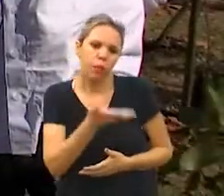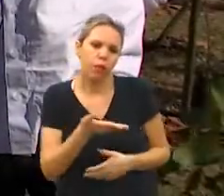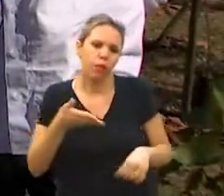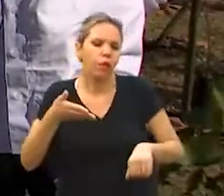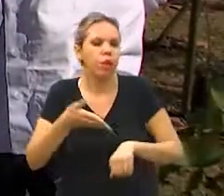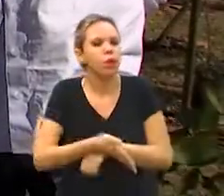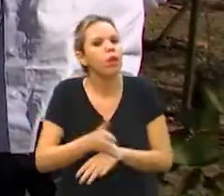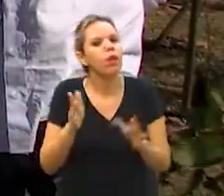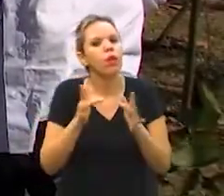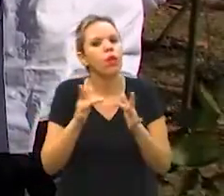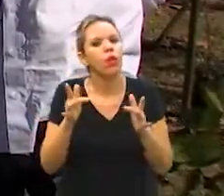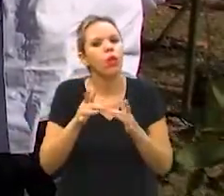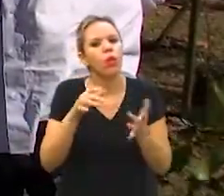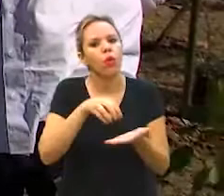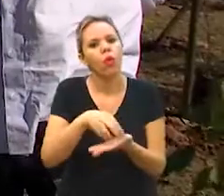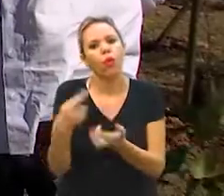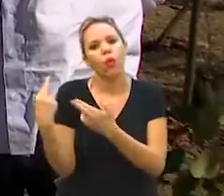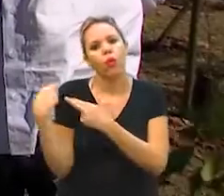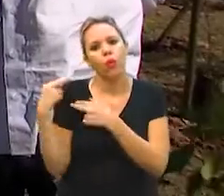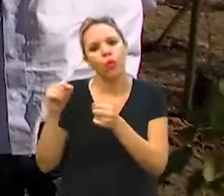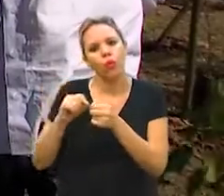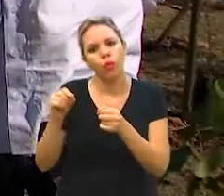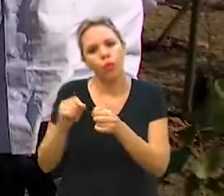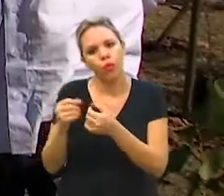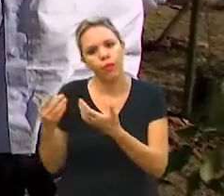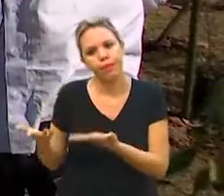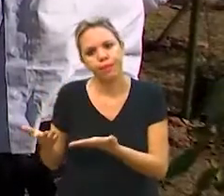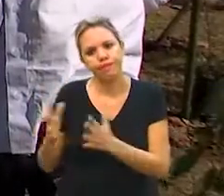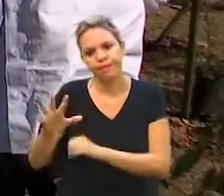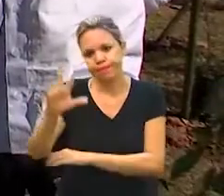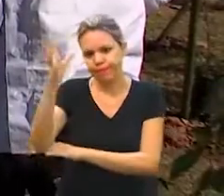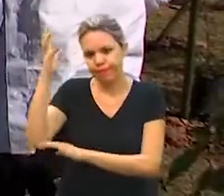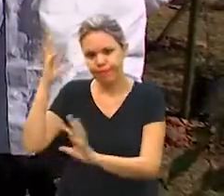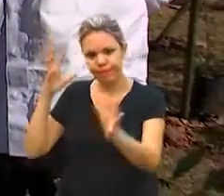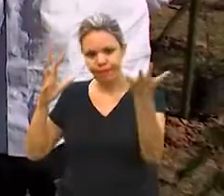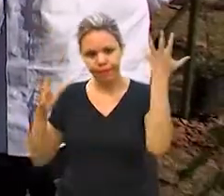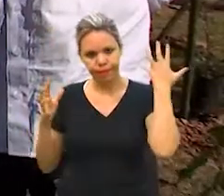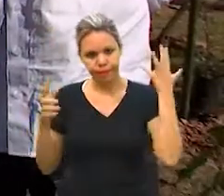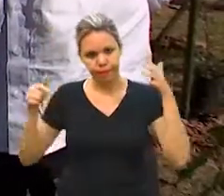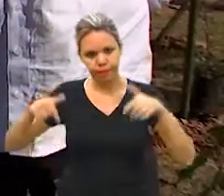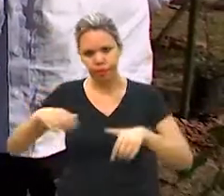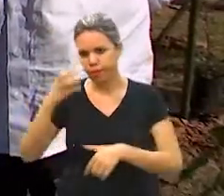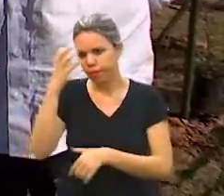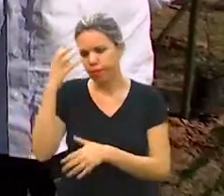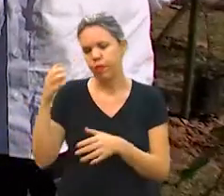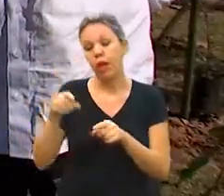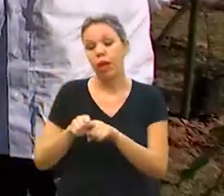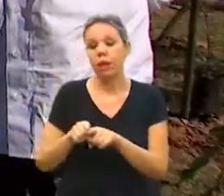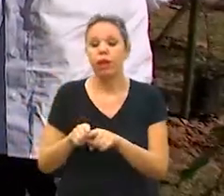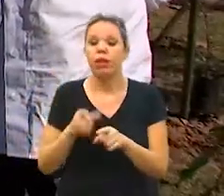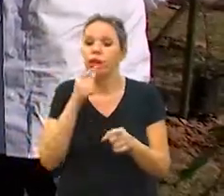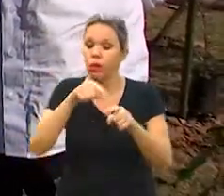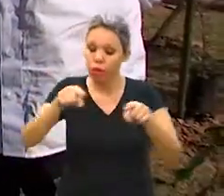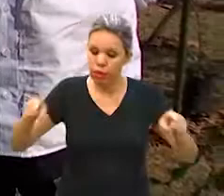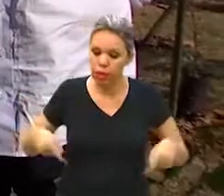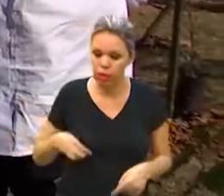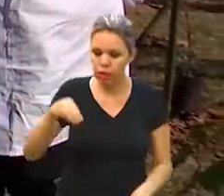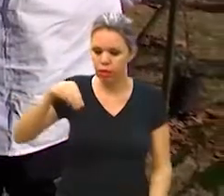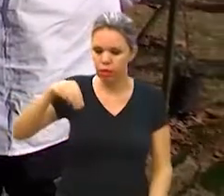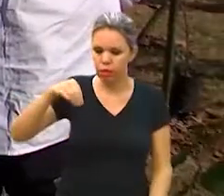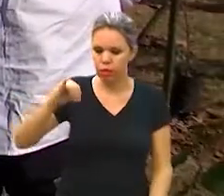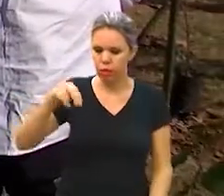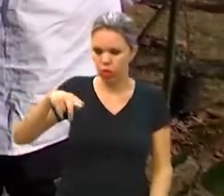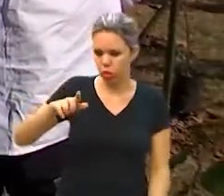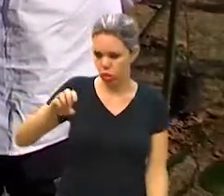Prefeitura entrasse em contato com o órgão competente para poder fazer um reflorestamento aqui na Lagoa do Mingone, em torno e